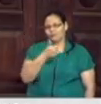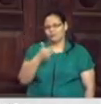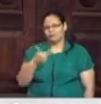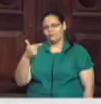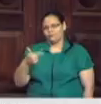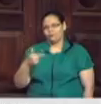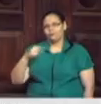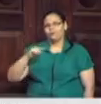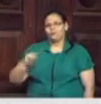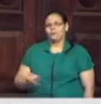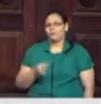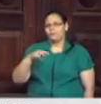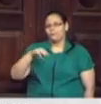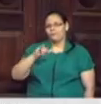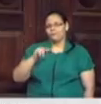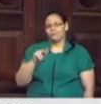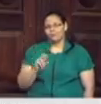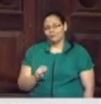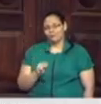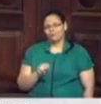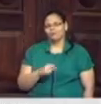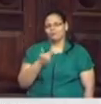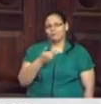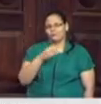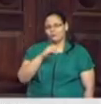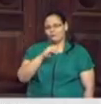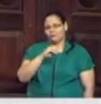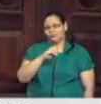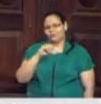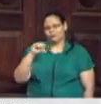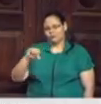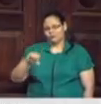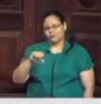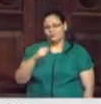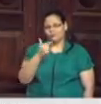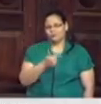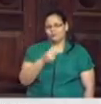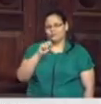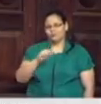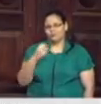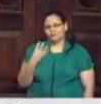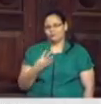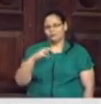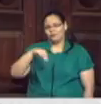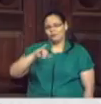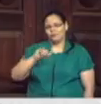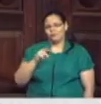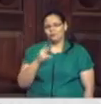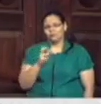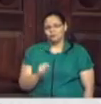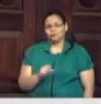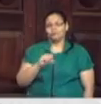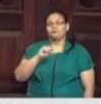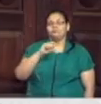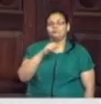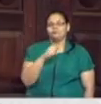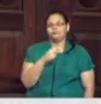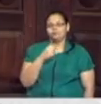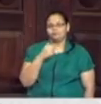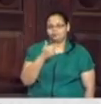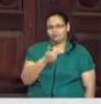2008. 2009, 1 bi 284 milhões. 2010,